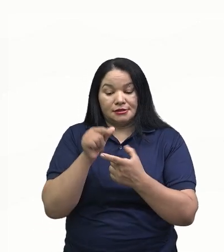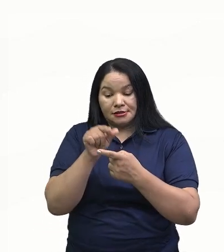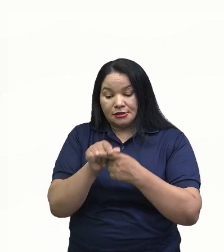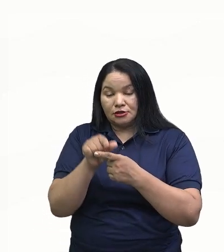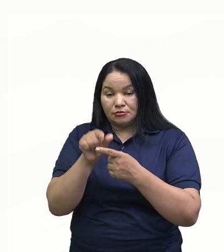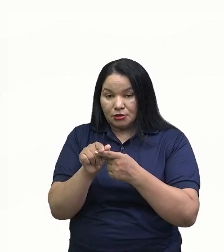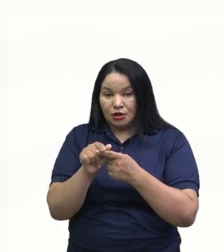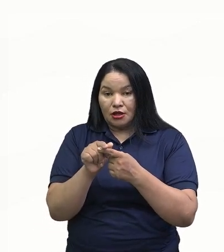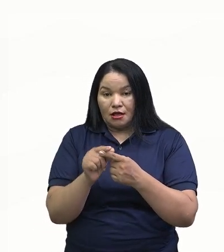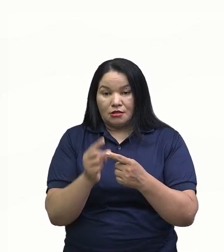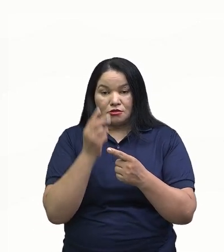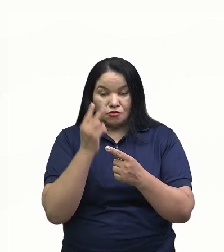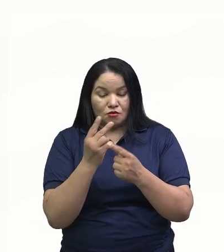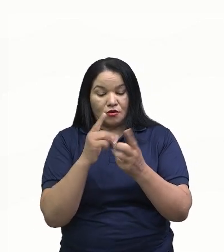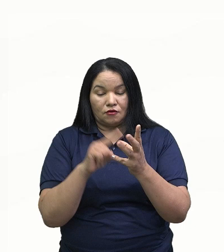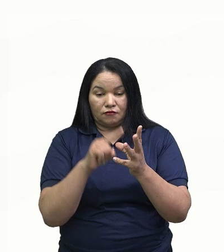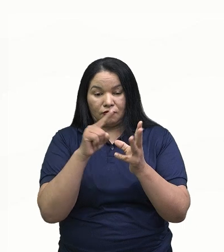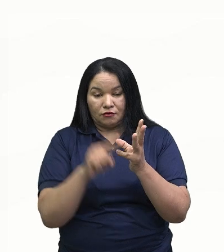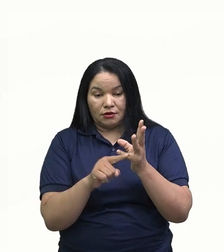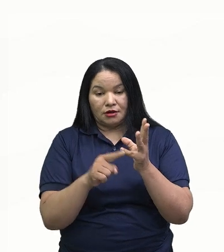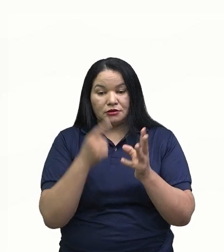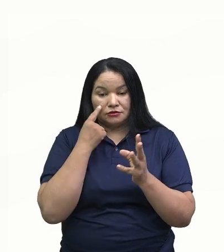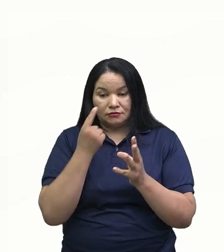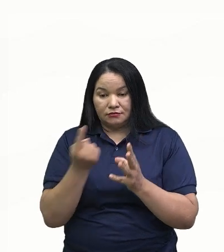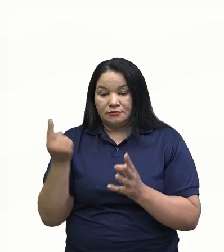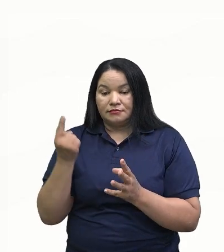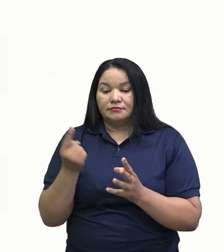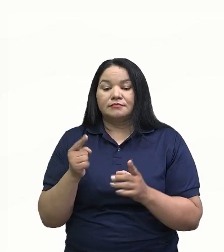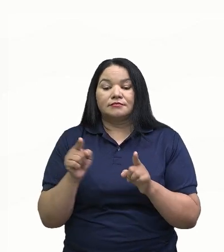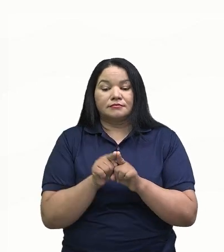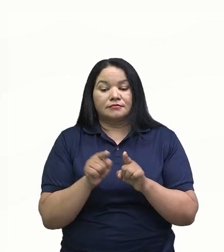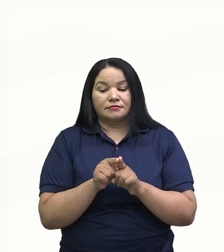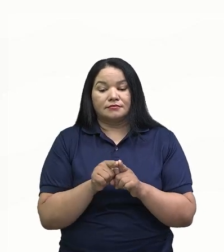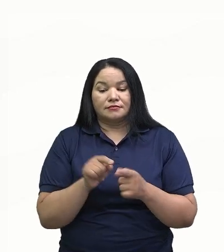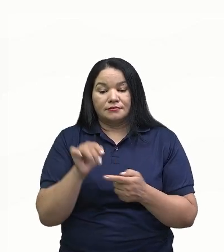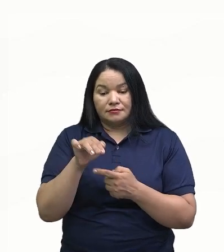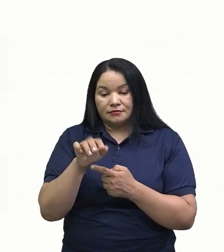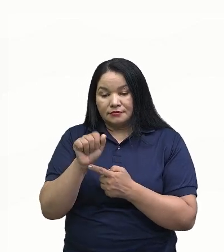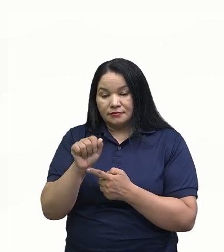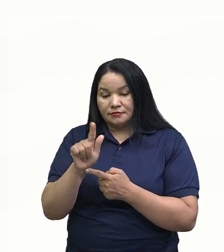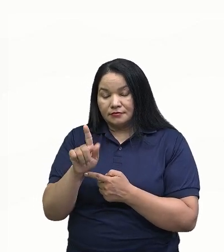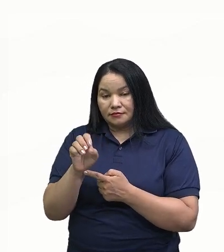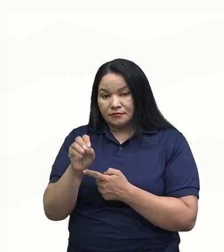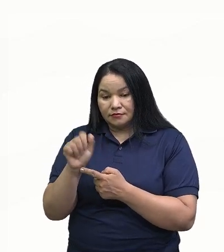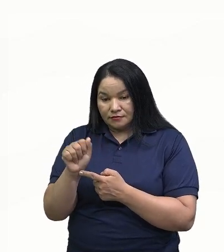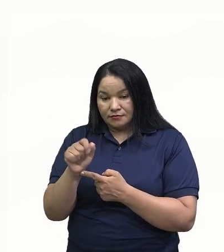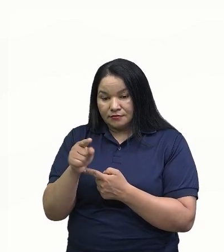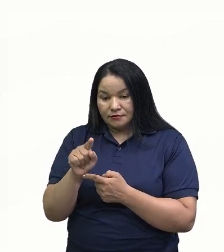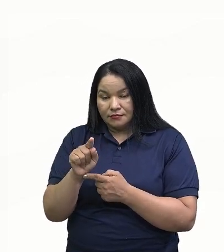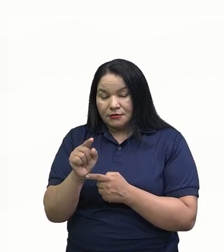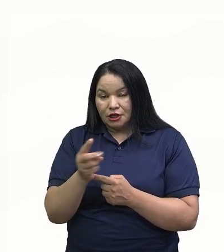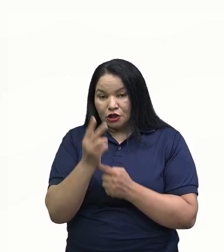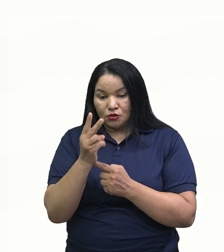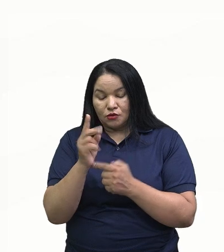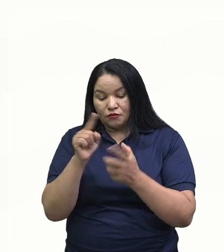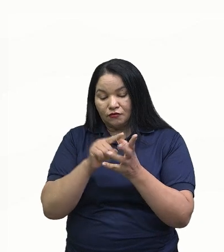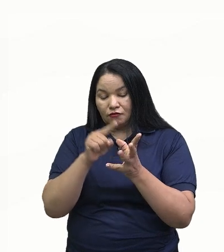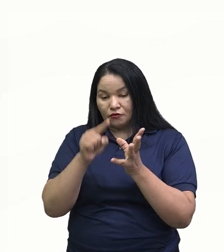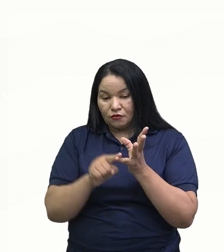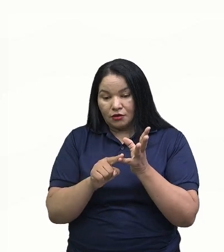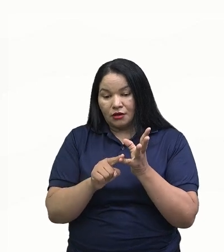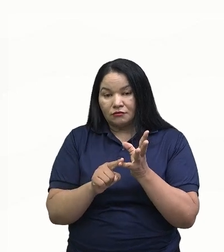como vocês podem ver aqui, ó. Nós temos duas vogais, sendo que a segunda vogal, a última